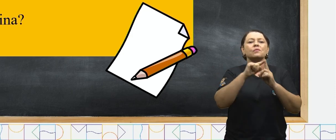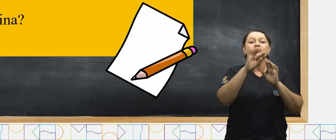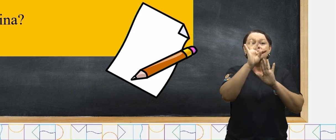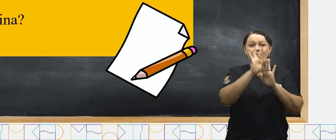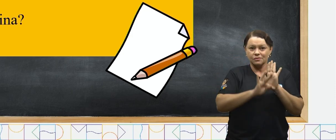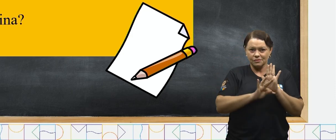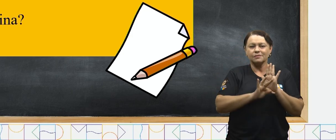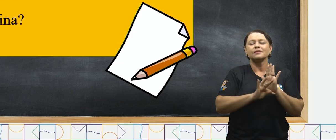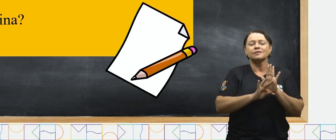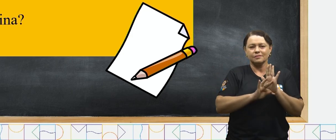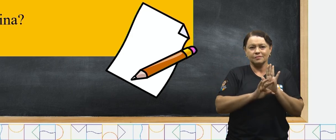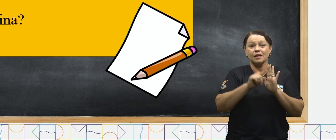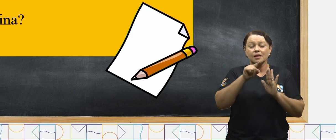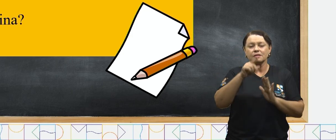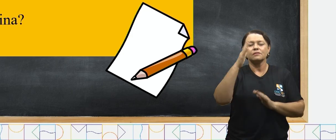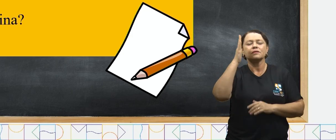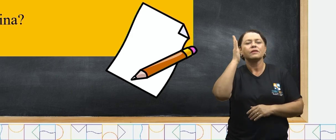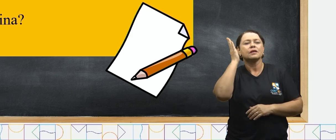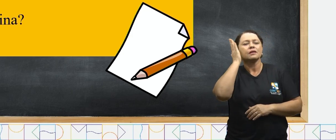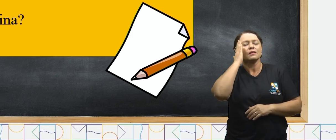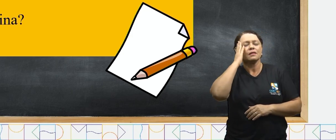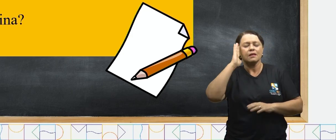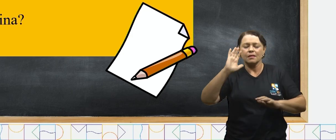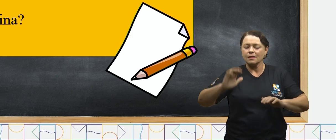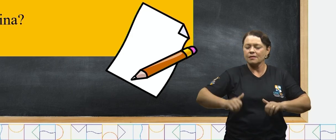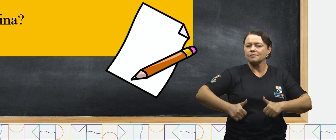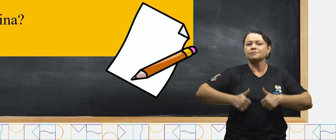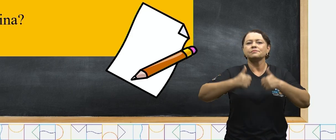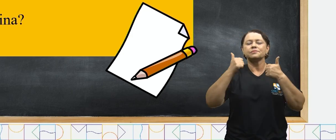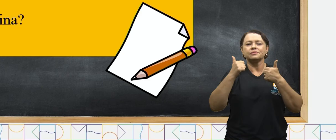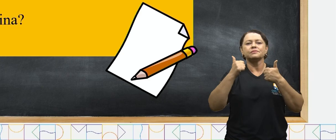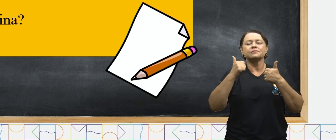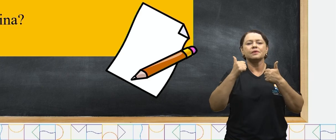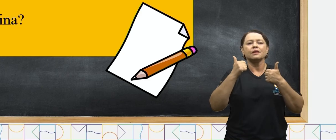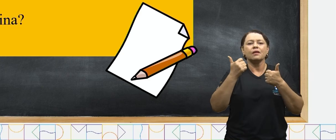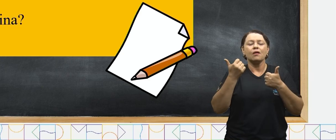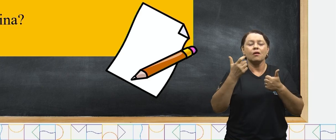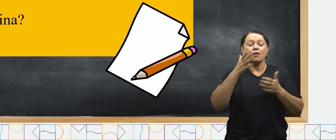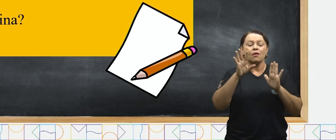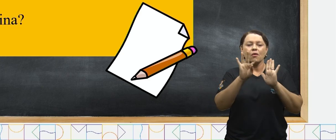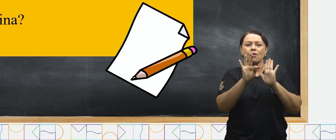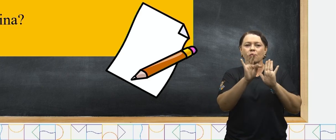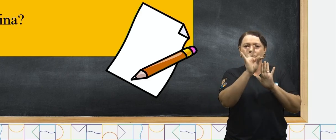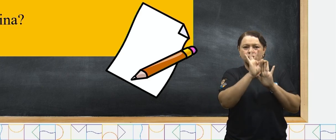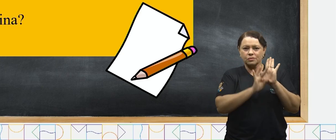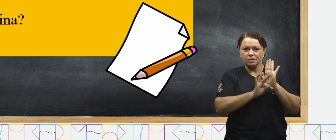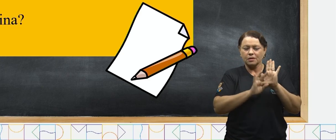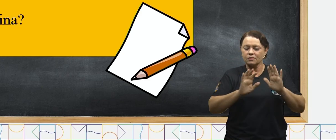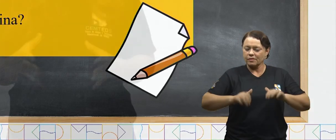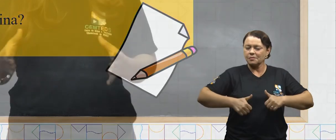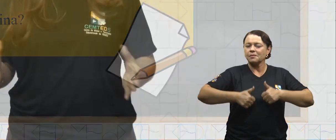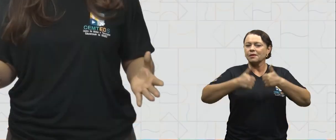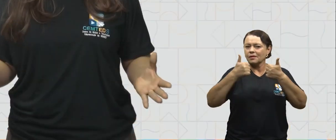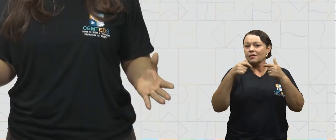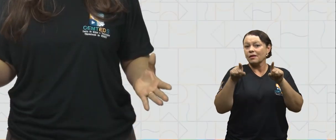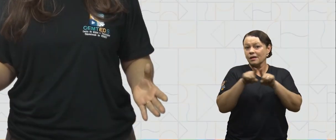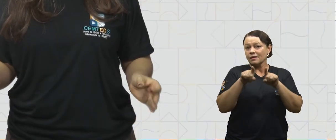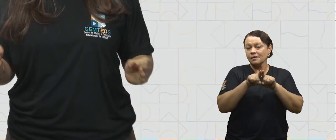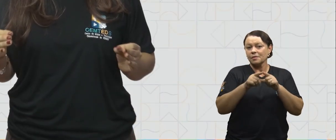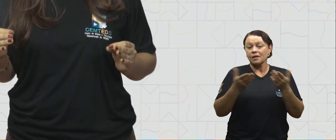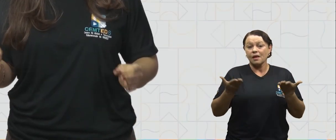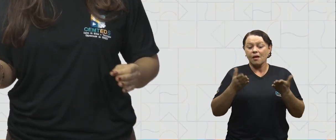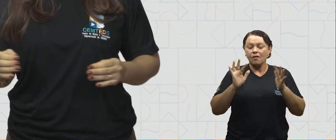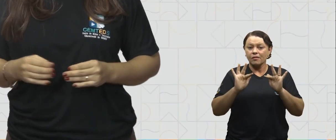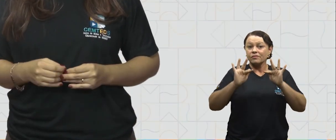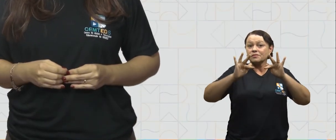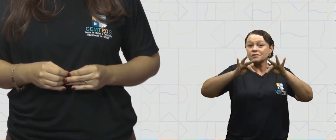texto. Assim, compreendendo isso, a sua interpretação melhorará também. Vamos